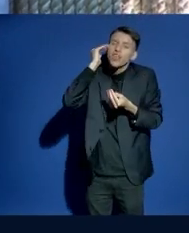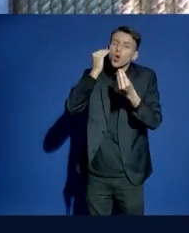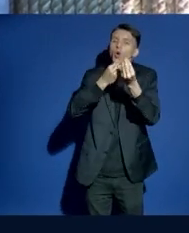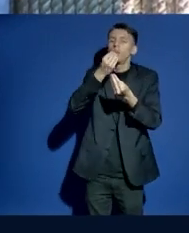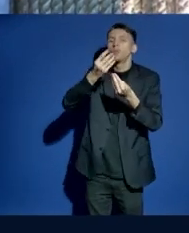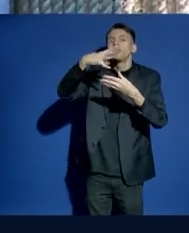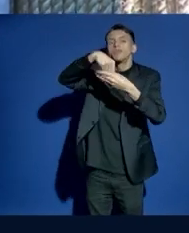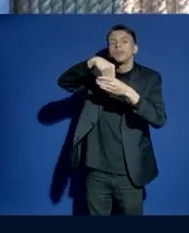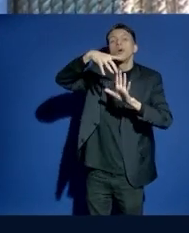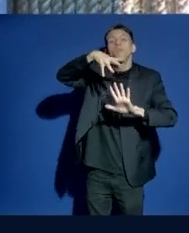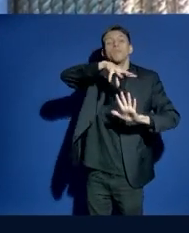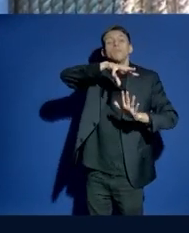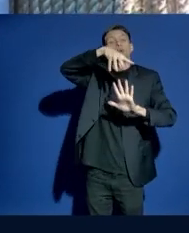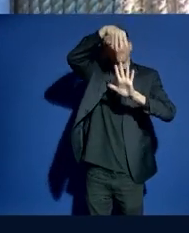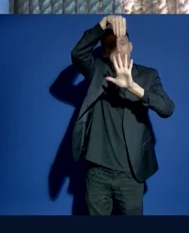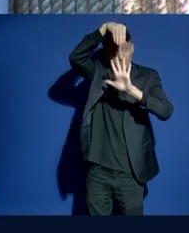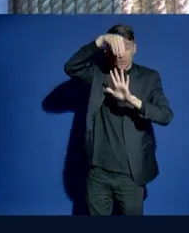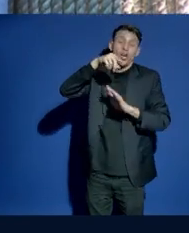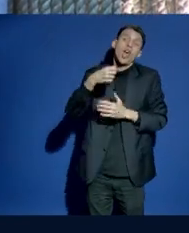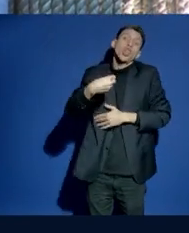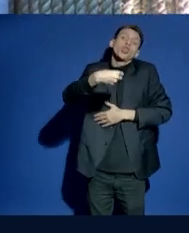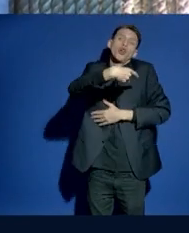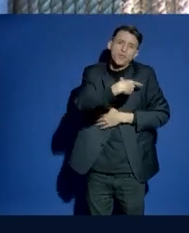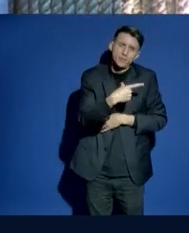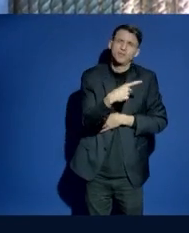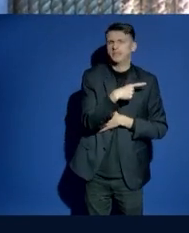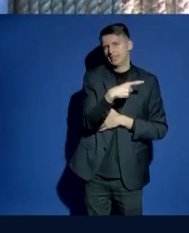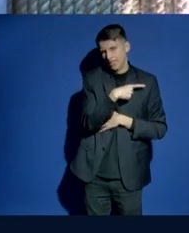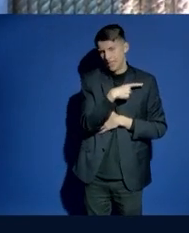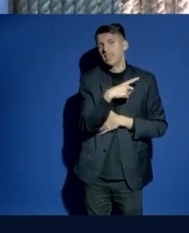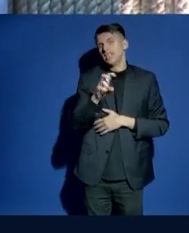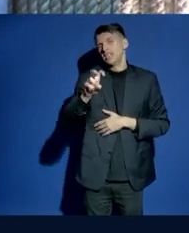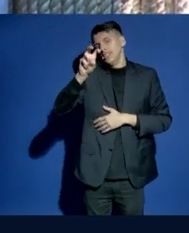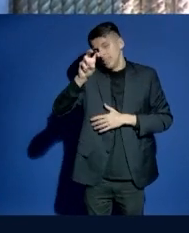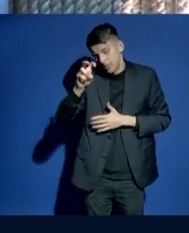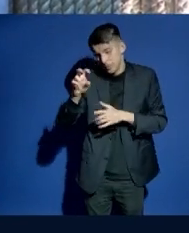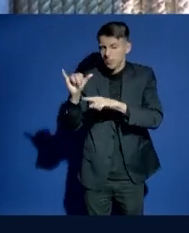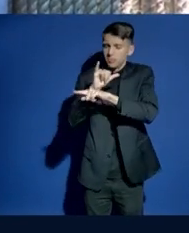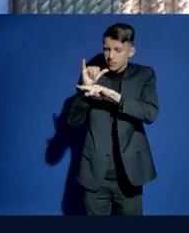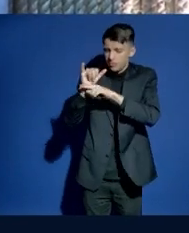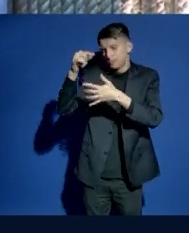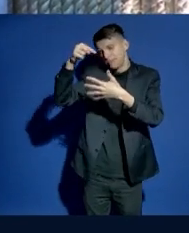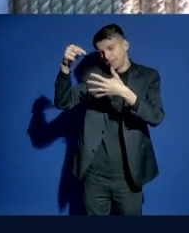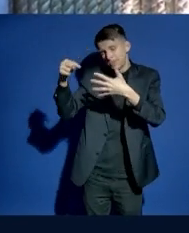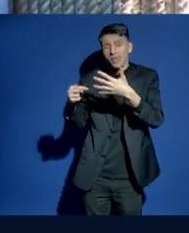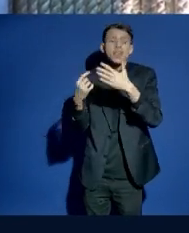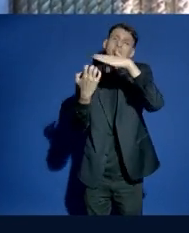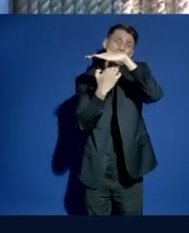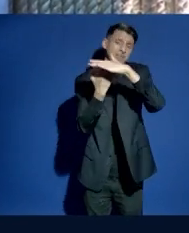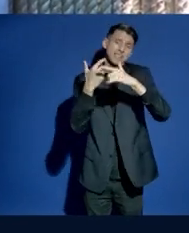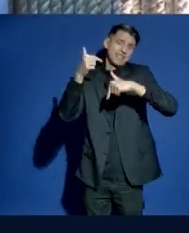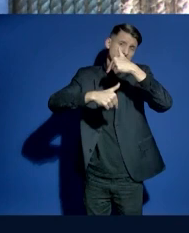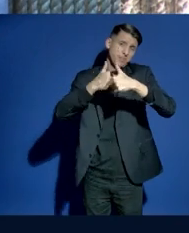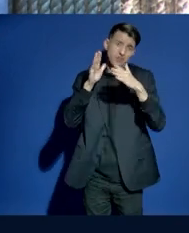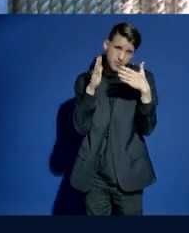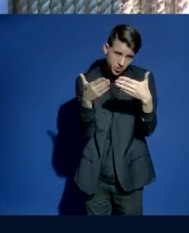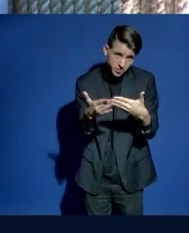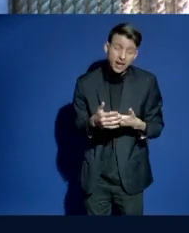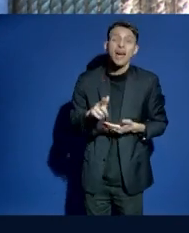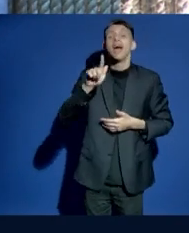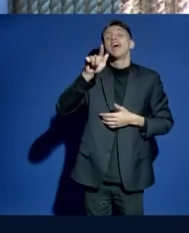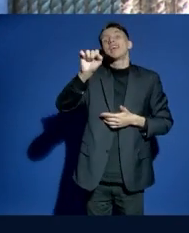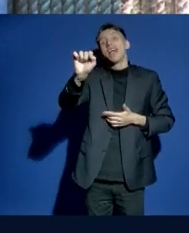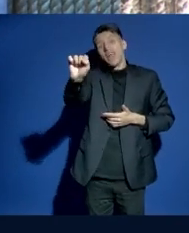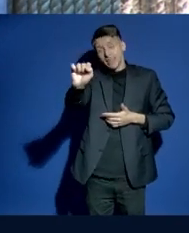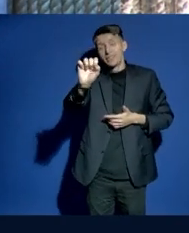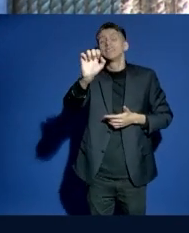setor de biometânia é algo muito novo o Marcelo comentou tem cinco plantas de biogás em escala razoável por ano no Brasil o mercado de gás De toda